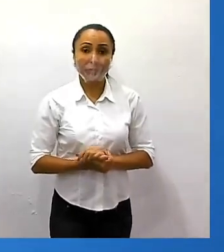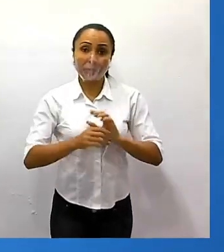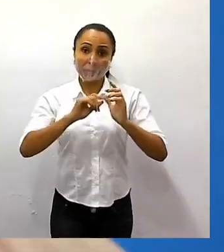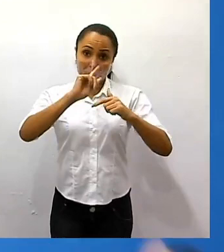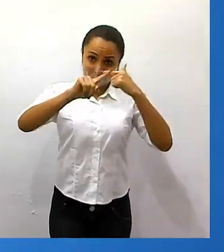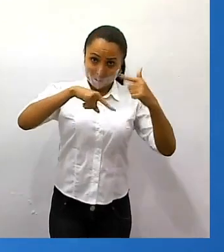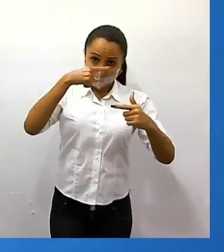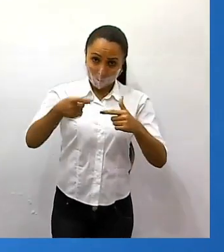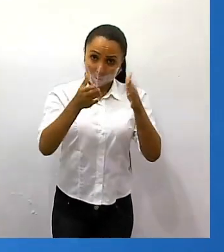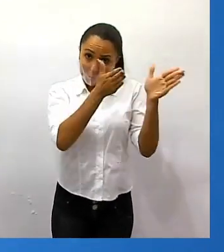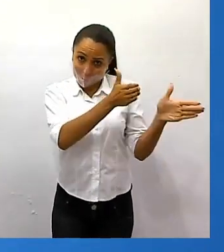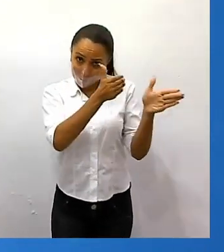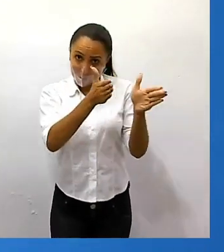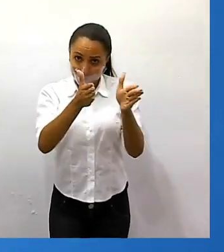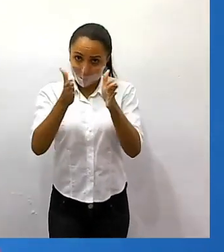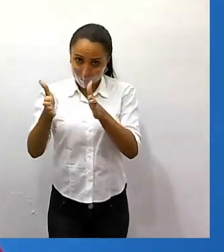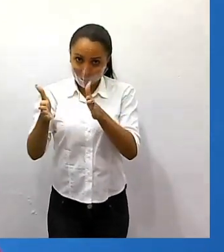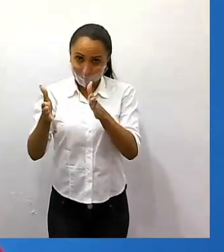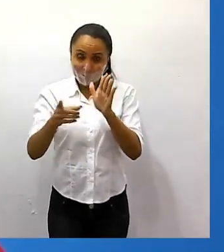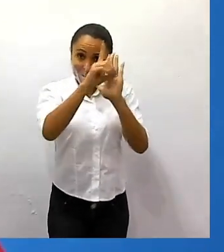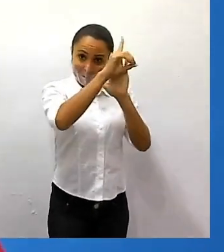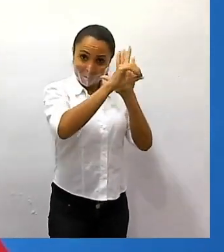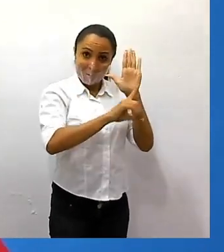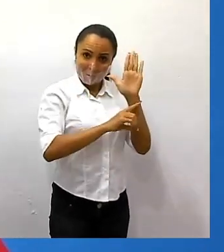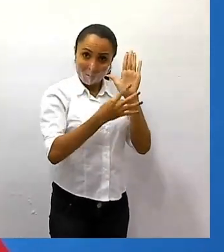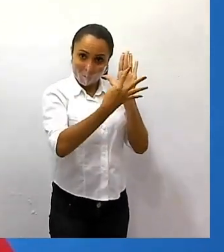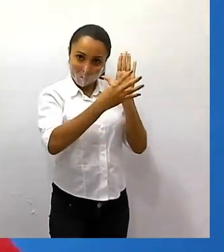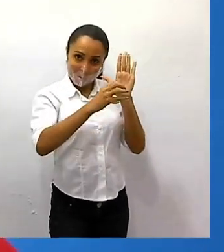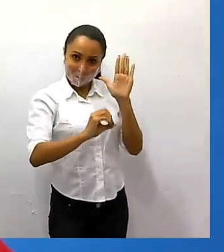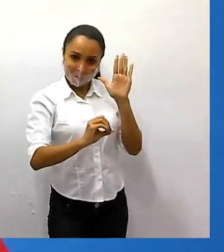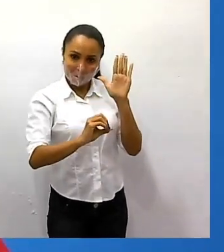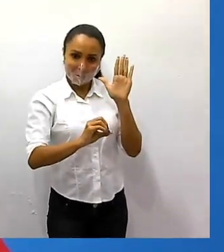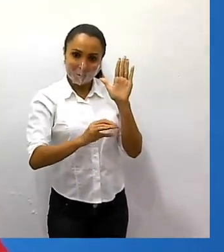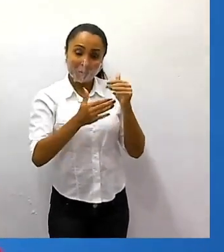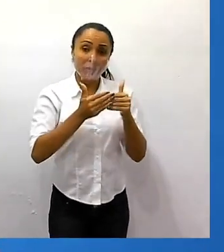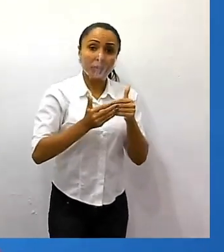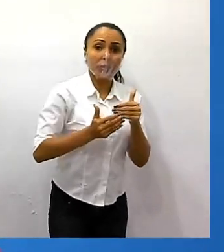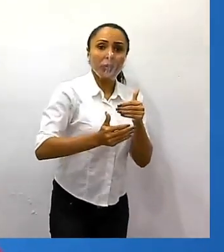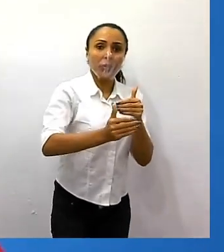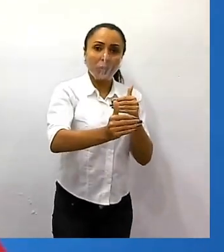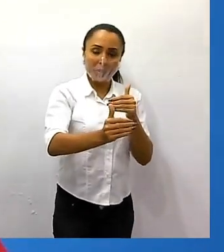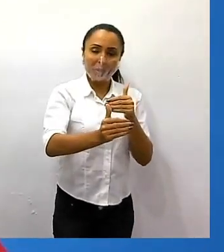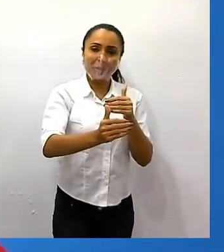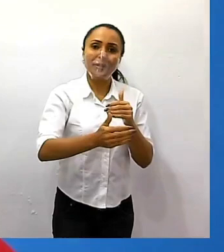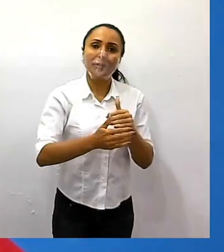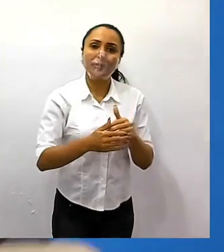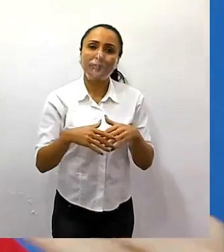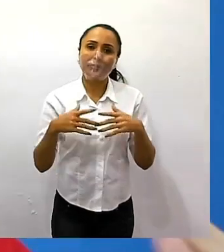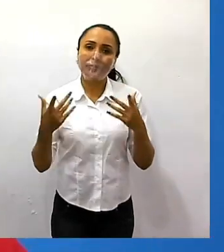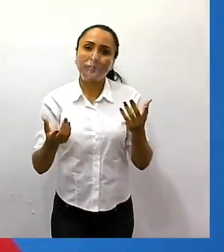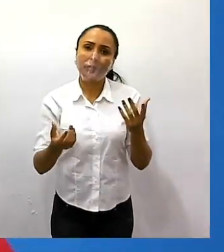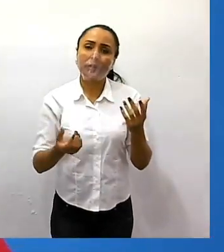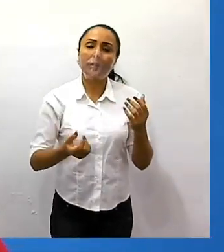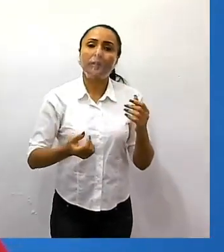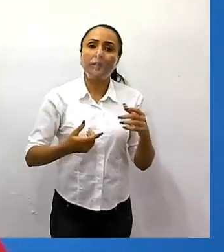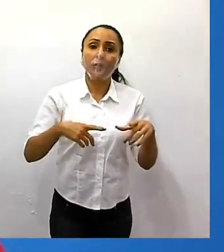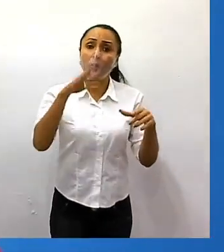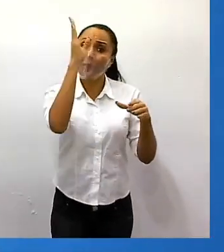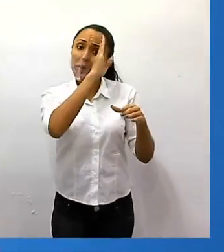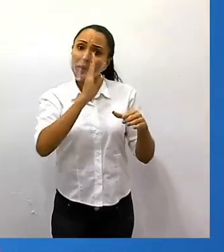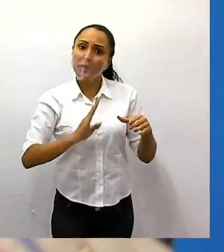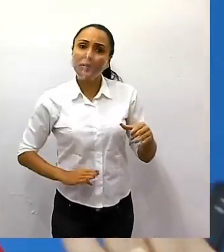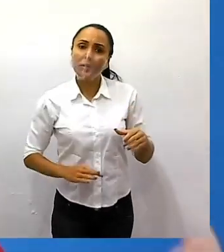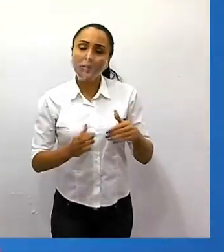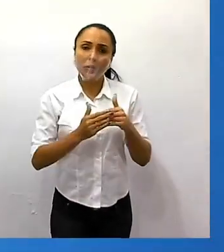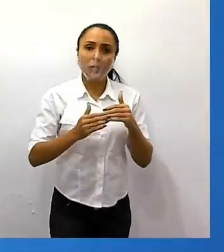desse período da década de 40, começa na produção brasileira o que é chamado